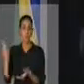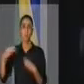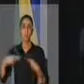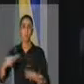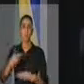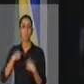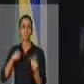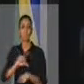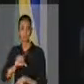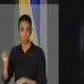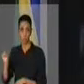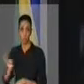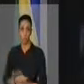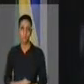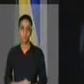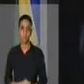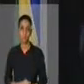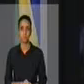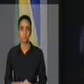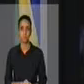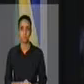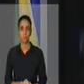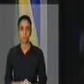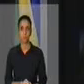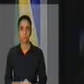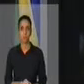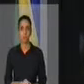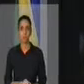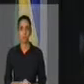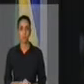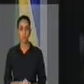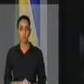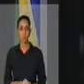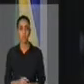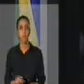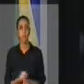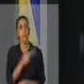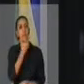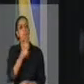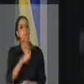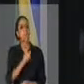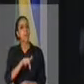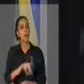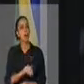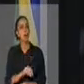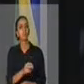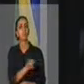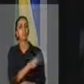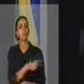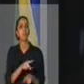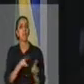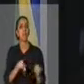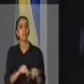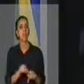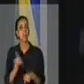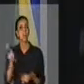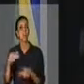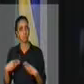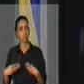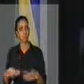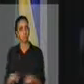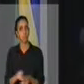Ministério. O Sérgio, o nosso, está aqui o Paulo Rebelo, nosso chefe de gabinete, né, o Jorge Honor, nosso